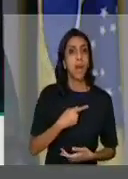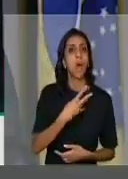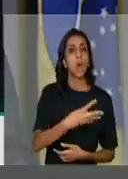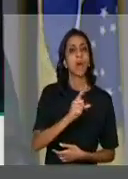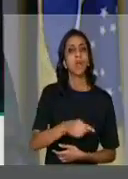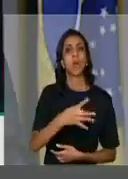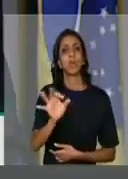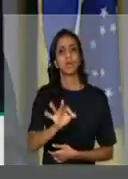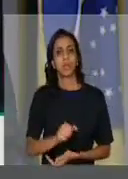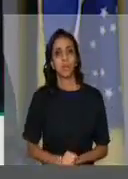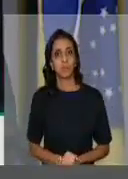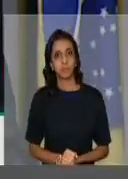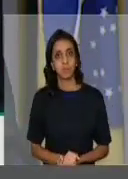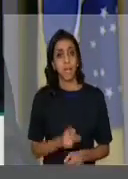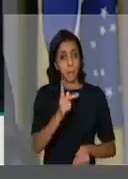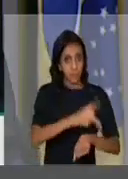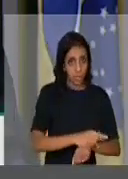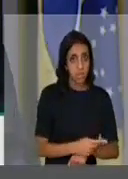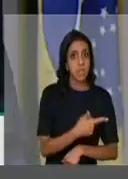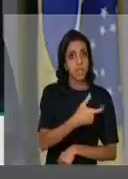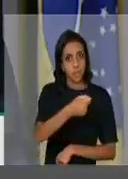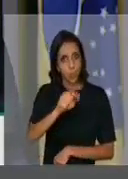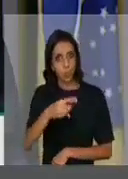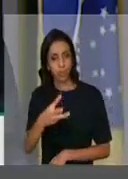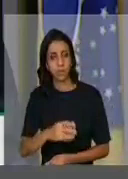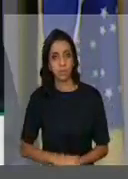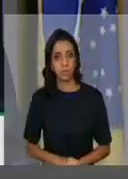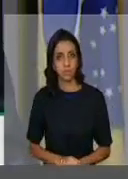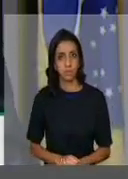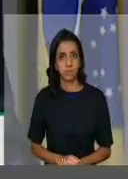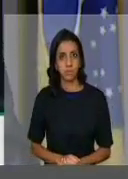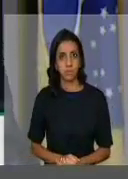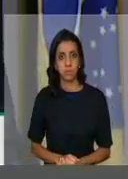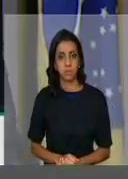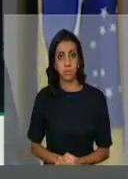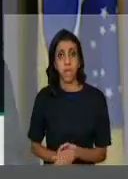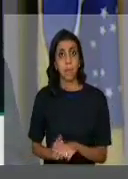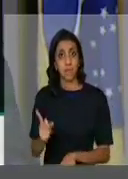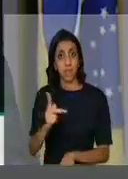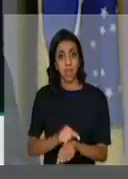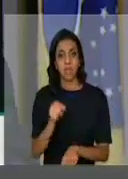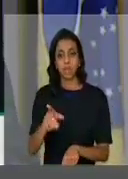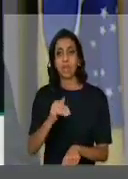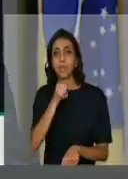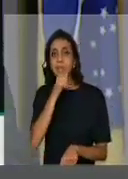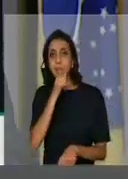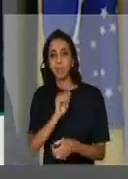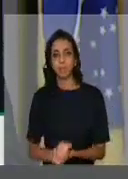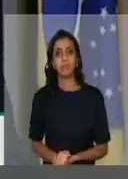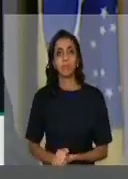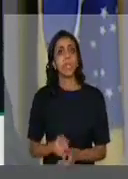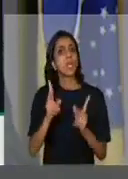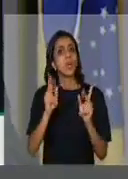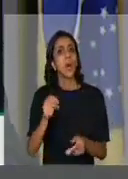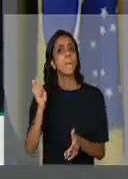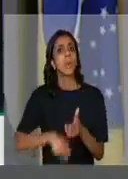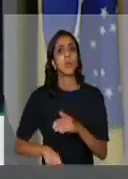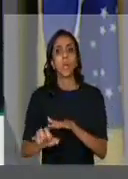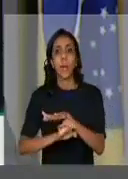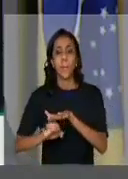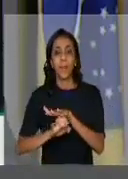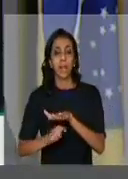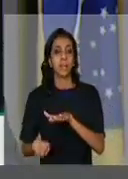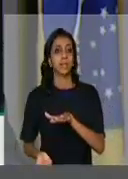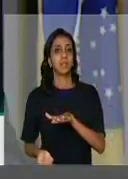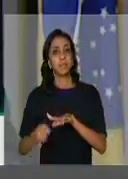4,4% e 20,3% na Previdência. A Previdência patronal, ela é como o imposto de consumo,